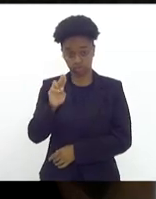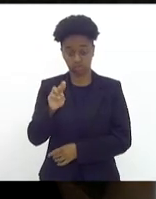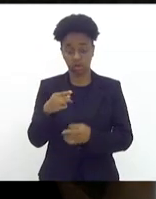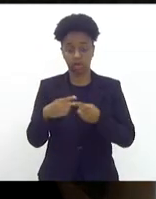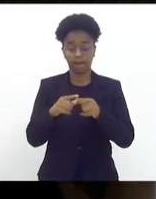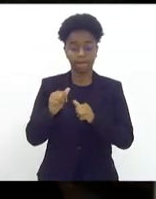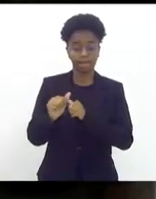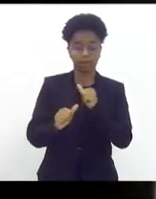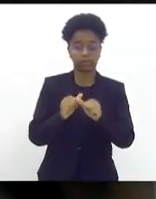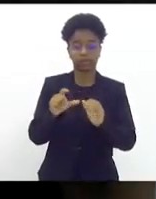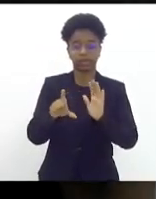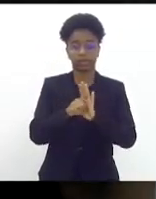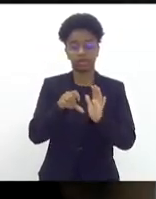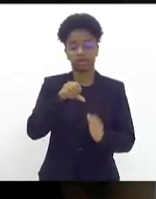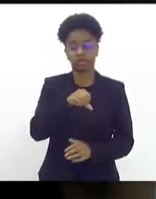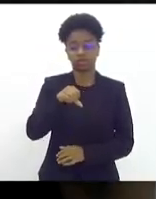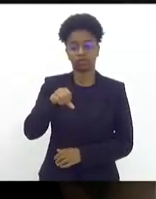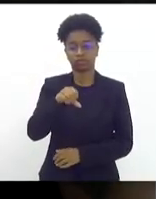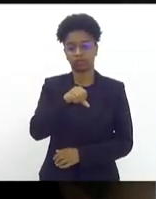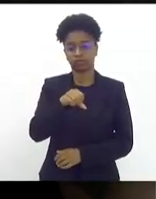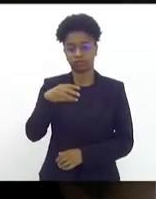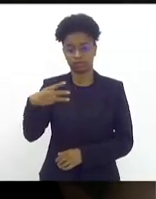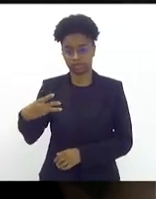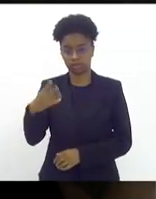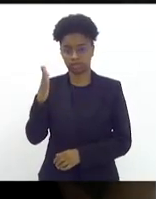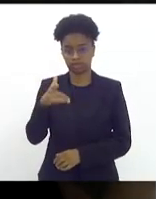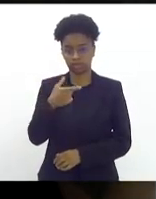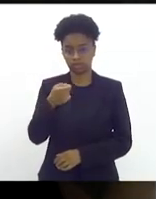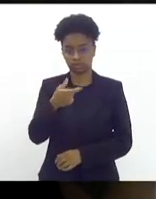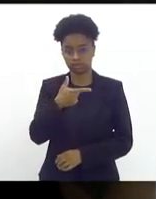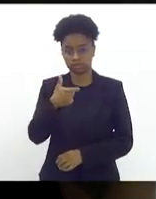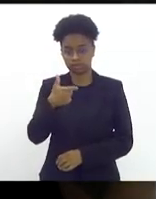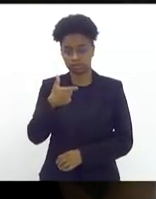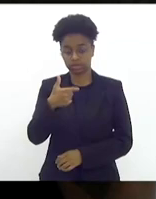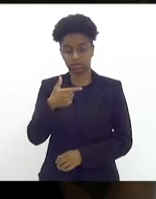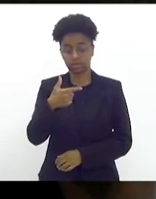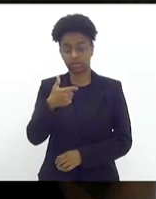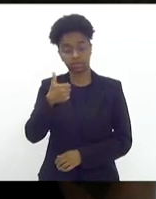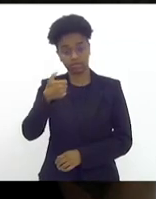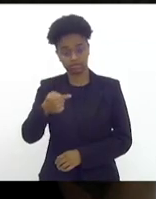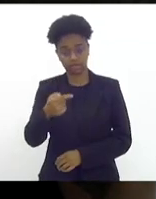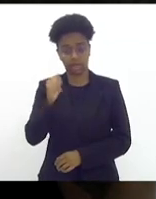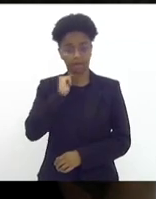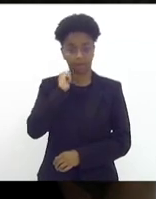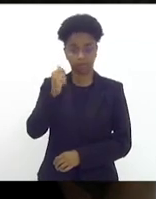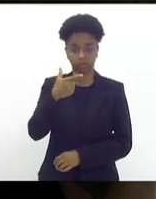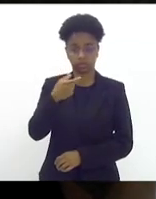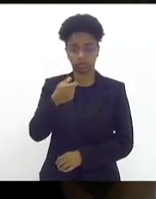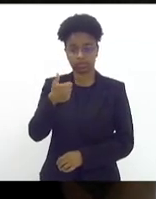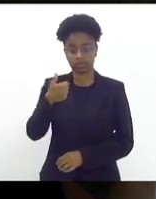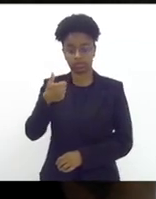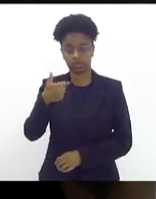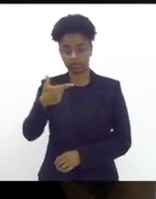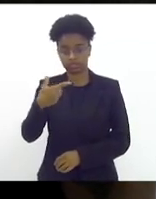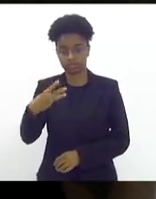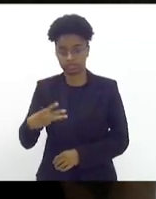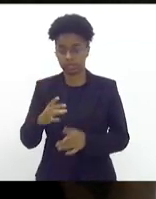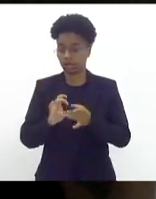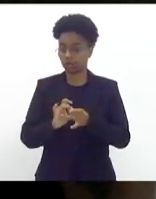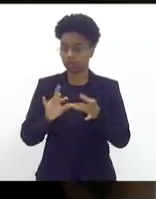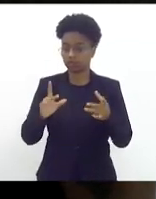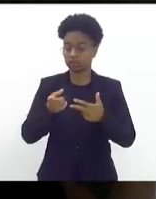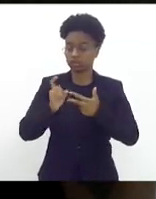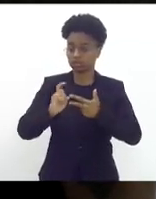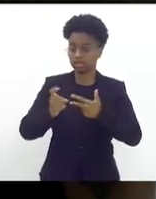Lei 9993, de 17 de abril de 23, que autoriza o Poder Executivo a criar